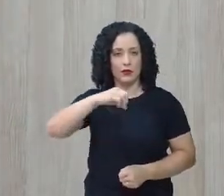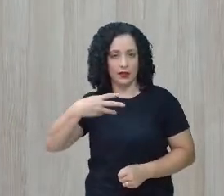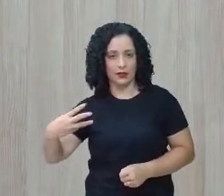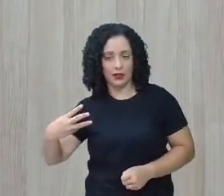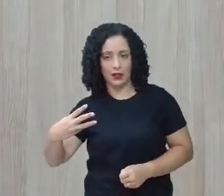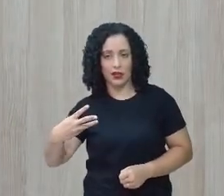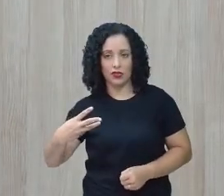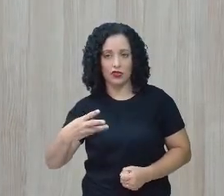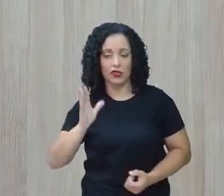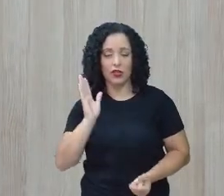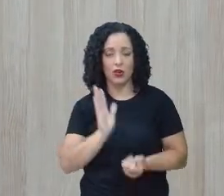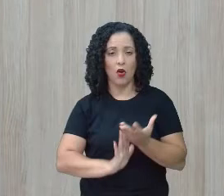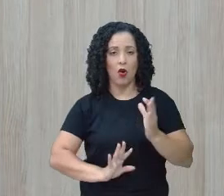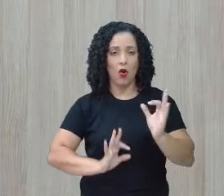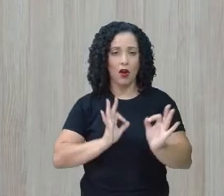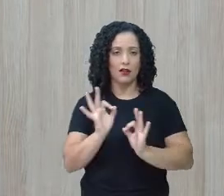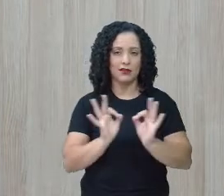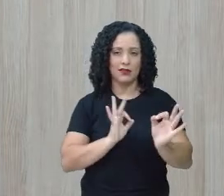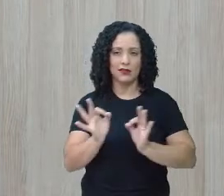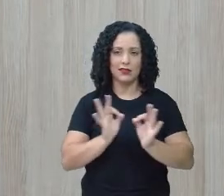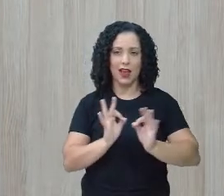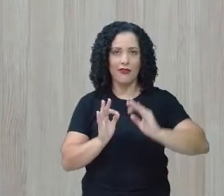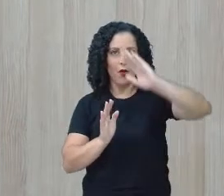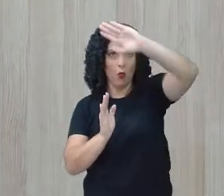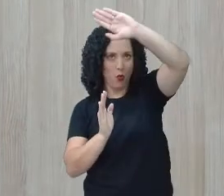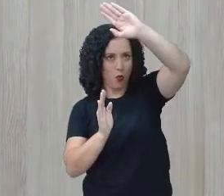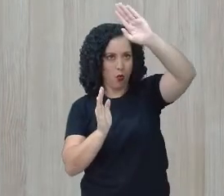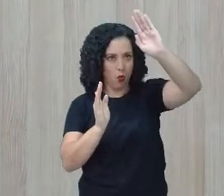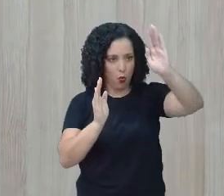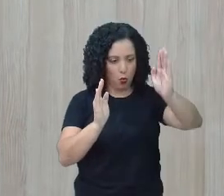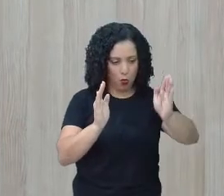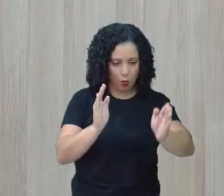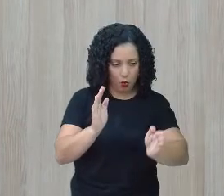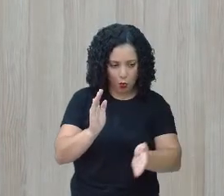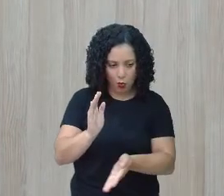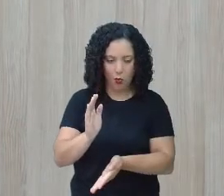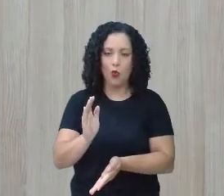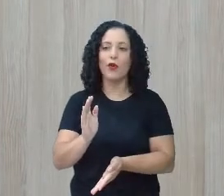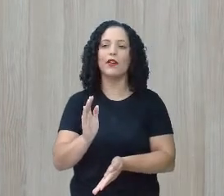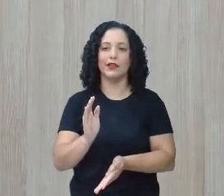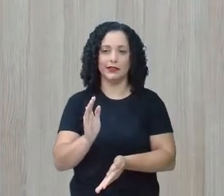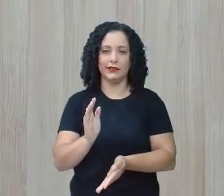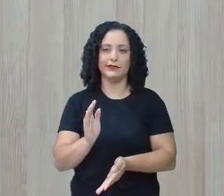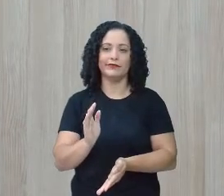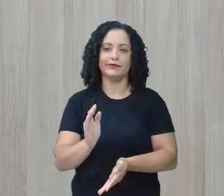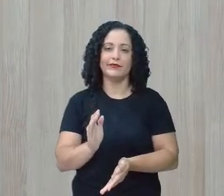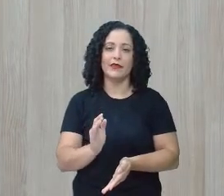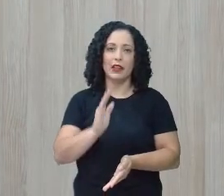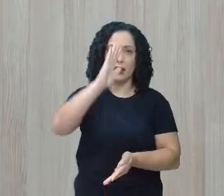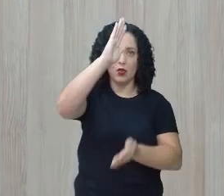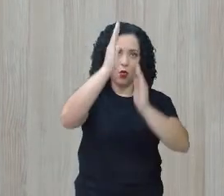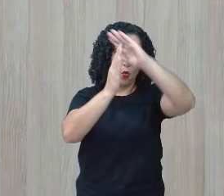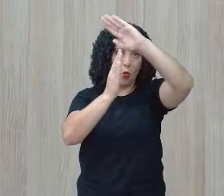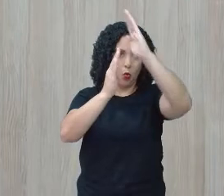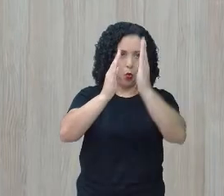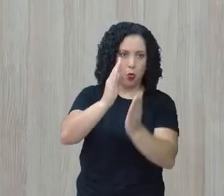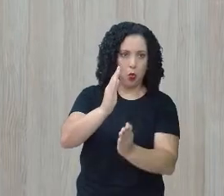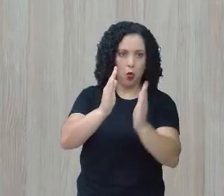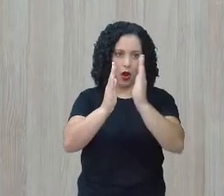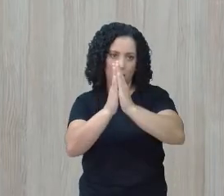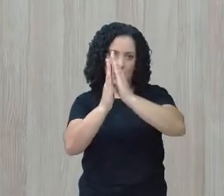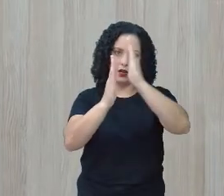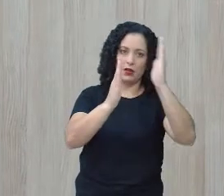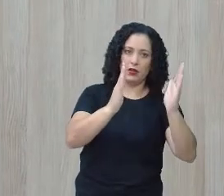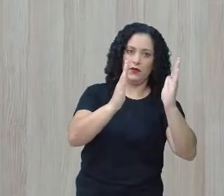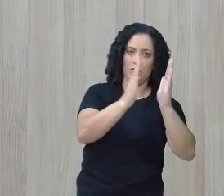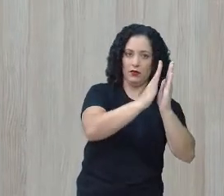a partir das ilhas de Cabo Verde, uma linha de 100 léguas, né, a partir das ilhas de Cabo Verde, dividindo os territórios entre